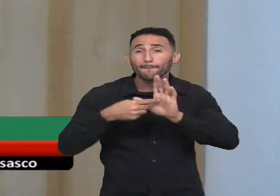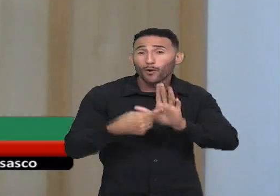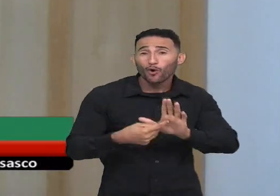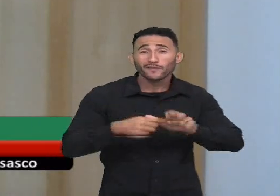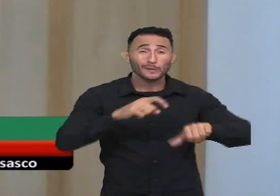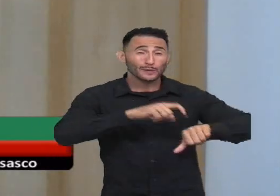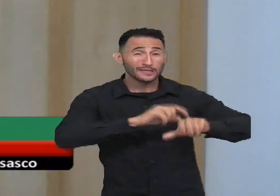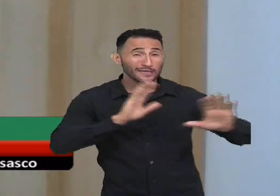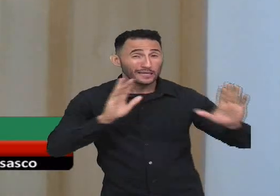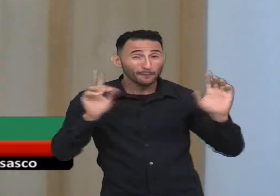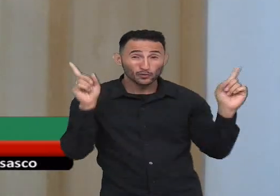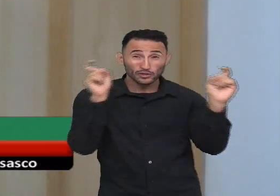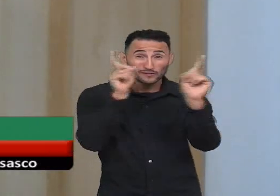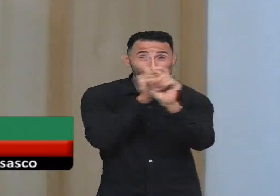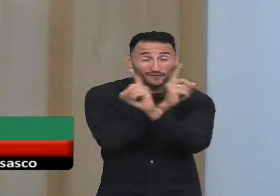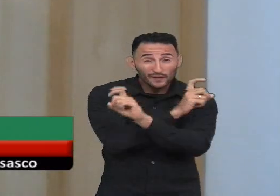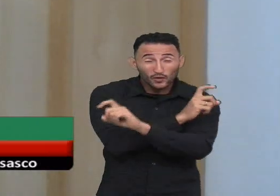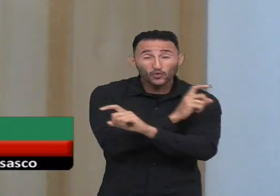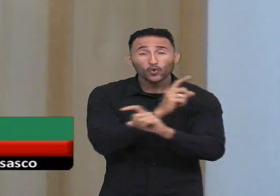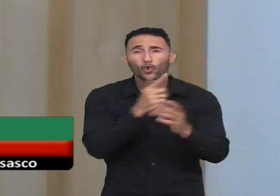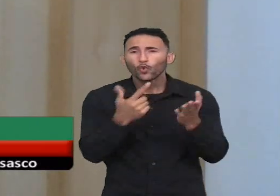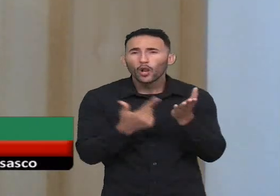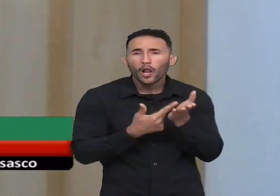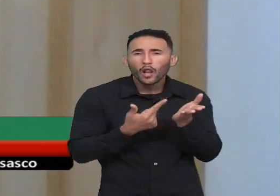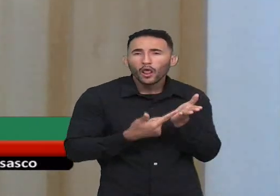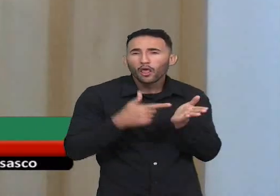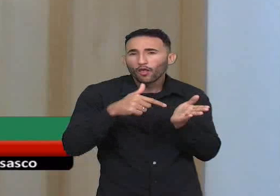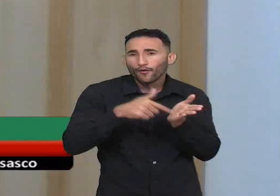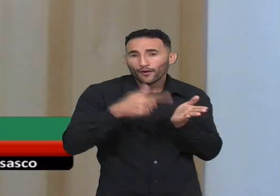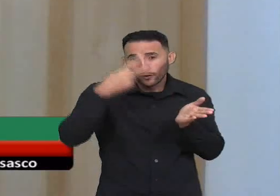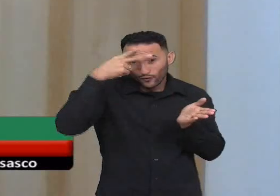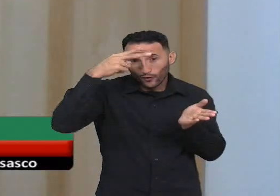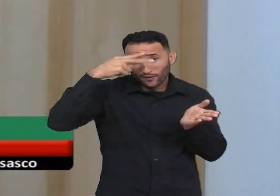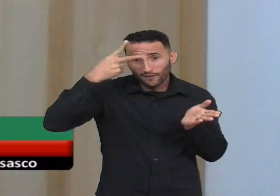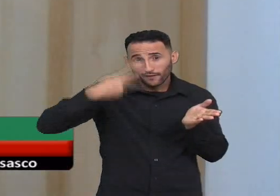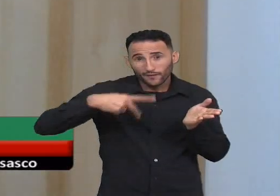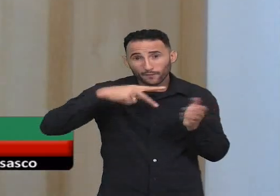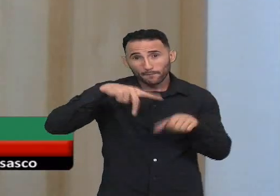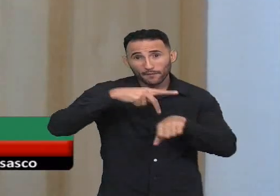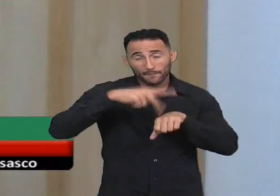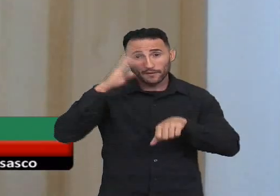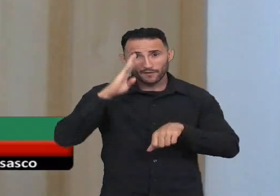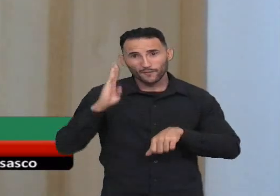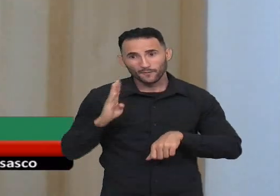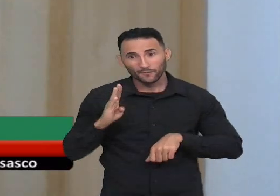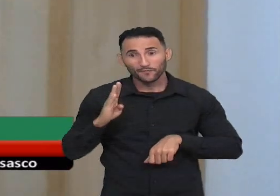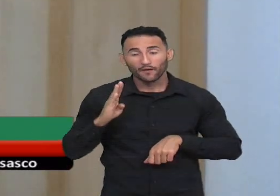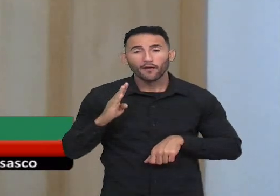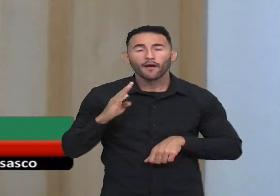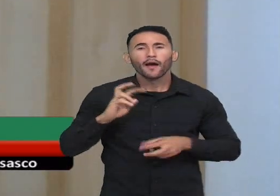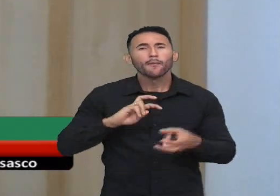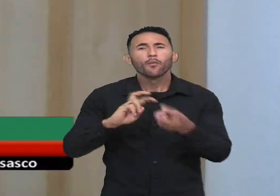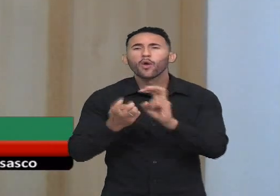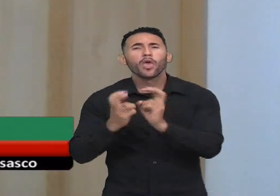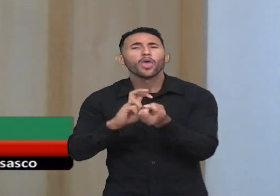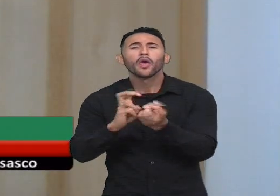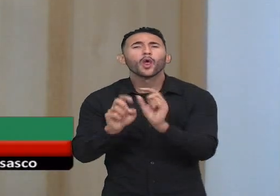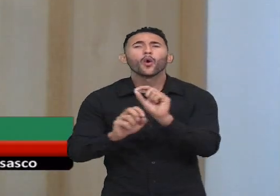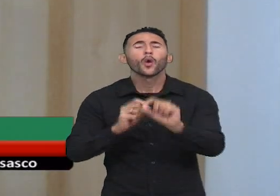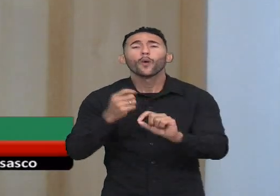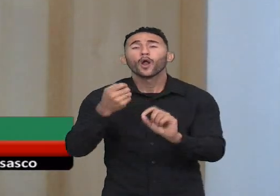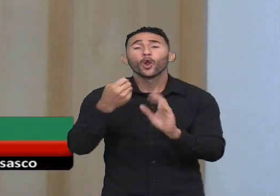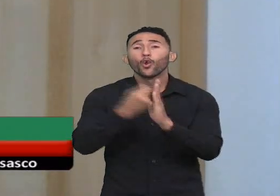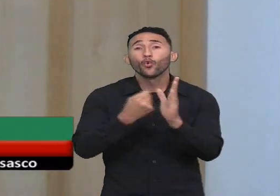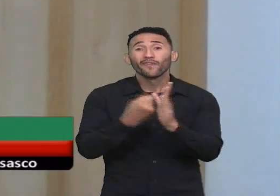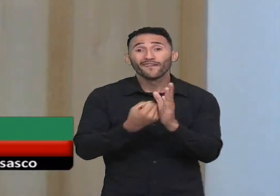cruéis do livro da história do nosso país, do Brasil. E a capoeira é uma luta criada no Brasil